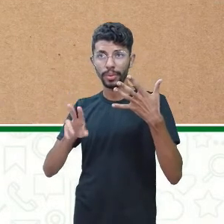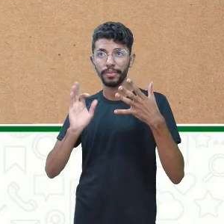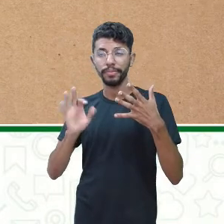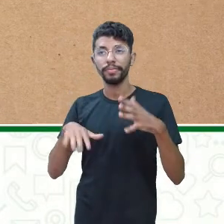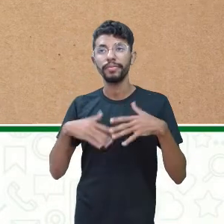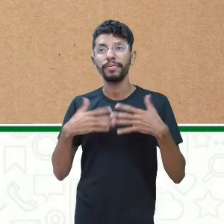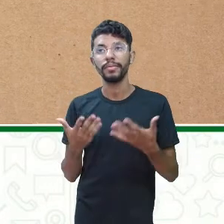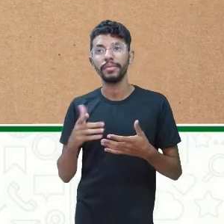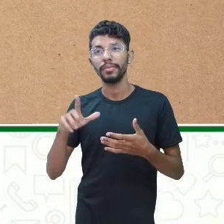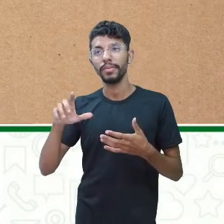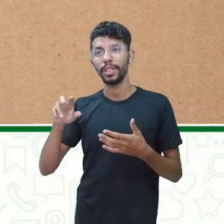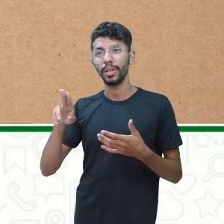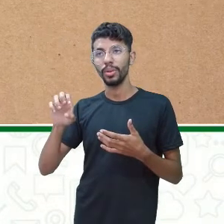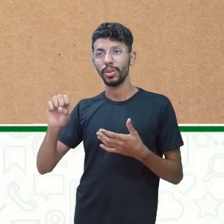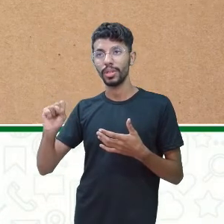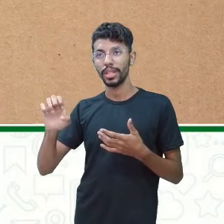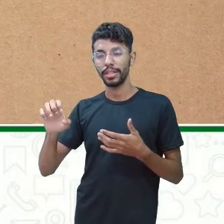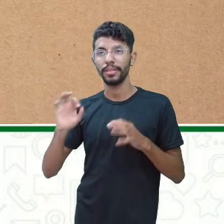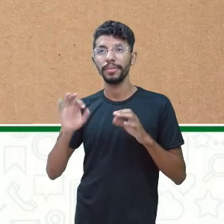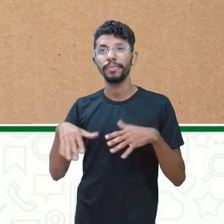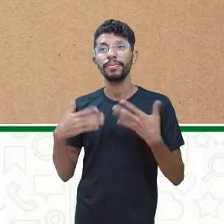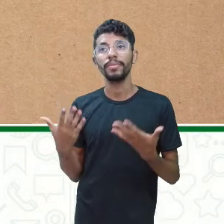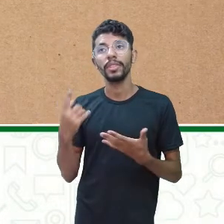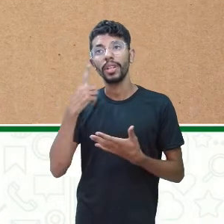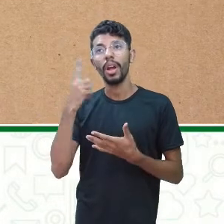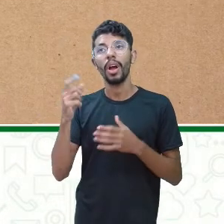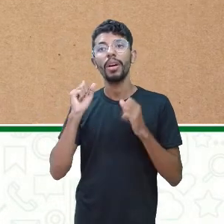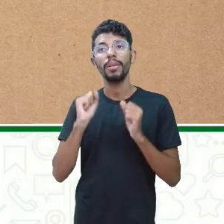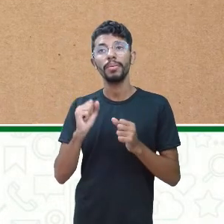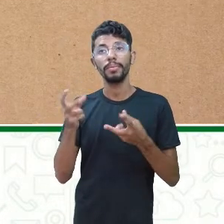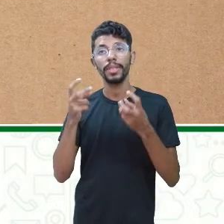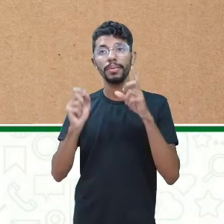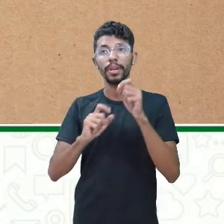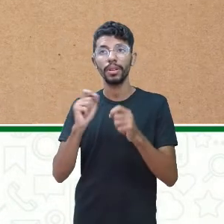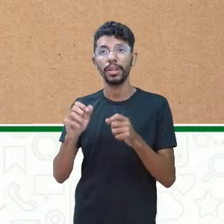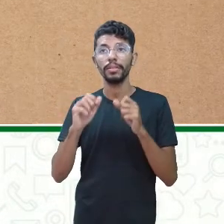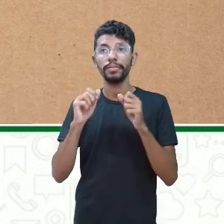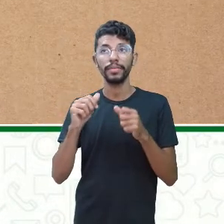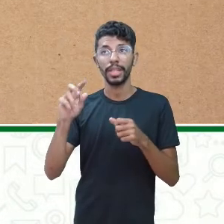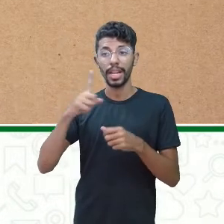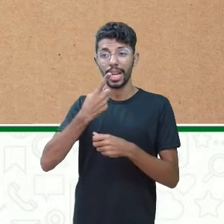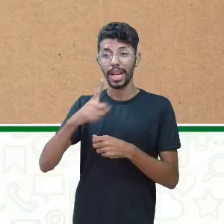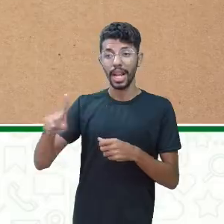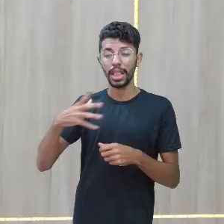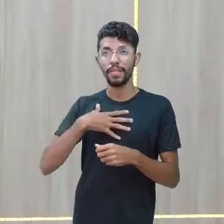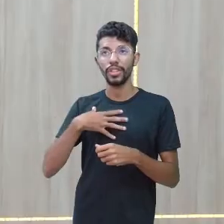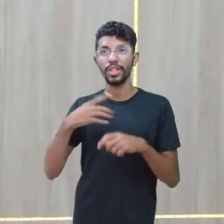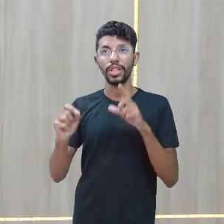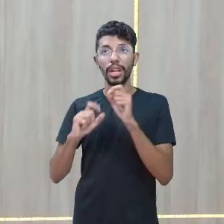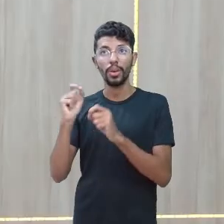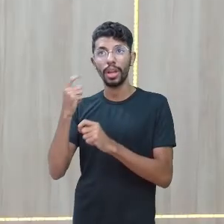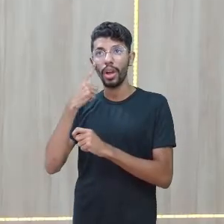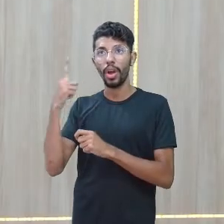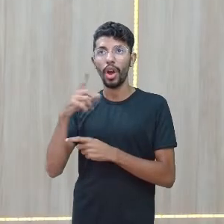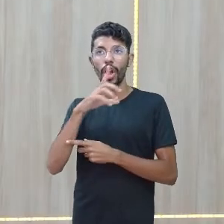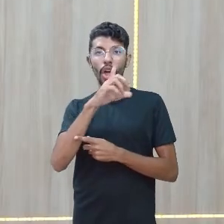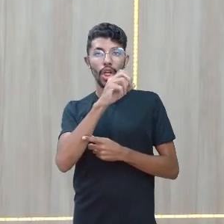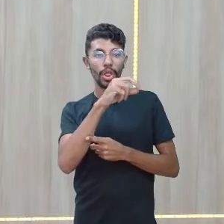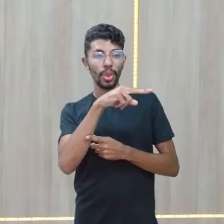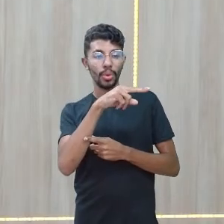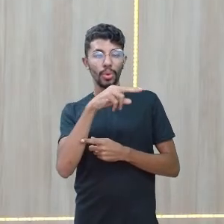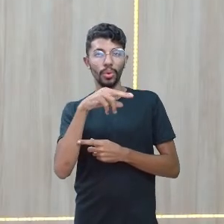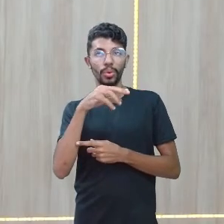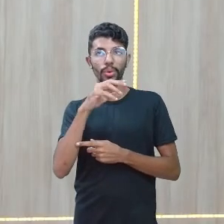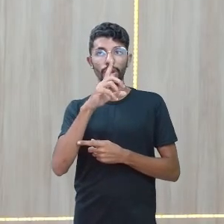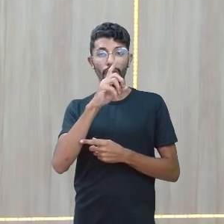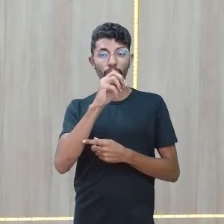faz, professor? Só é colocar o don't. Perceba que pode ser don't ou do not, certo? O